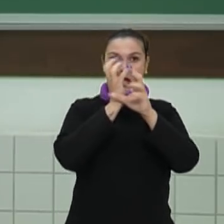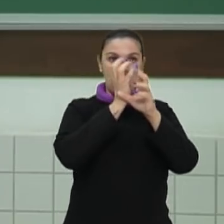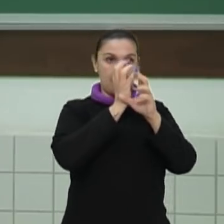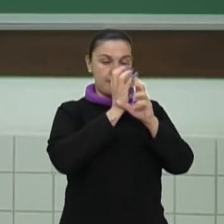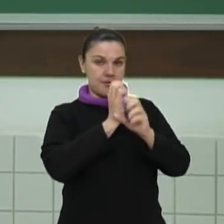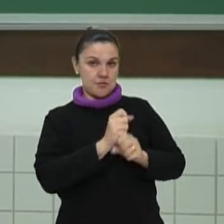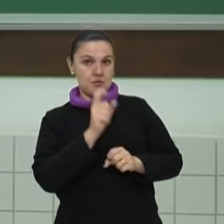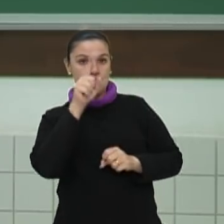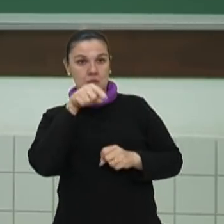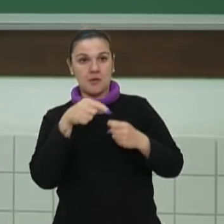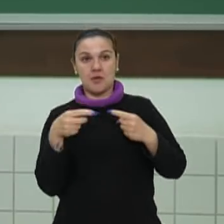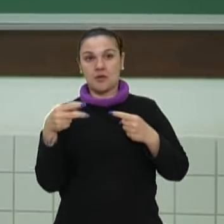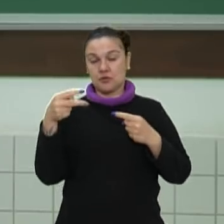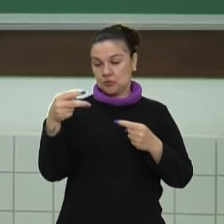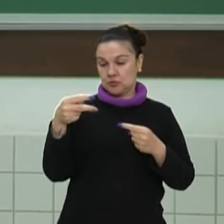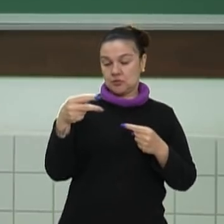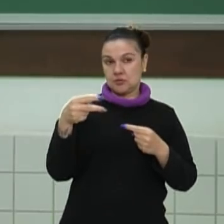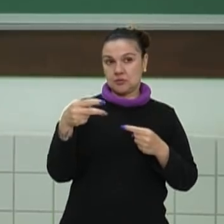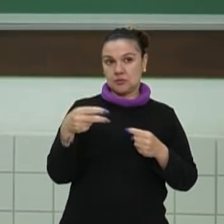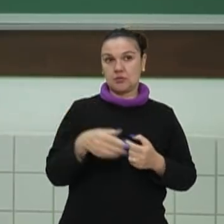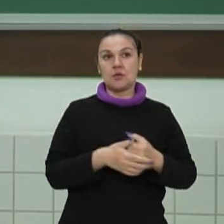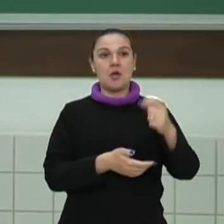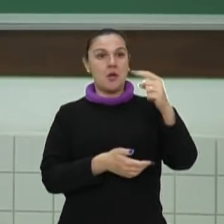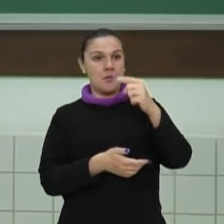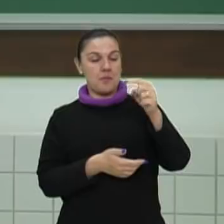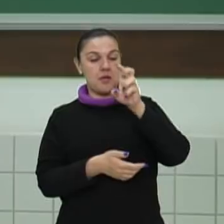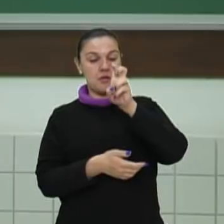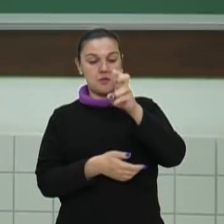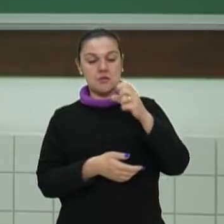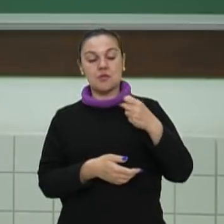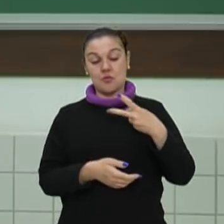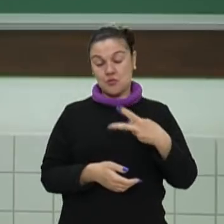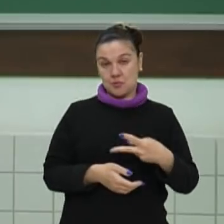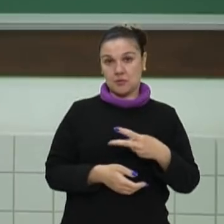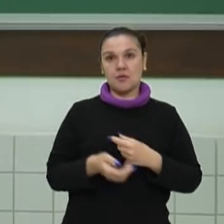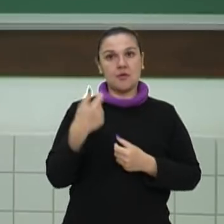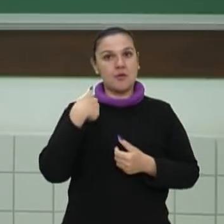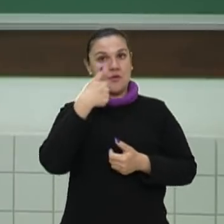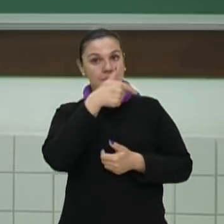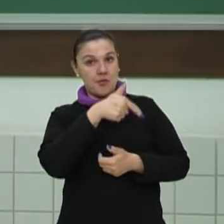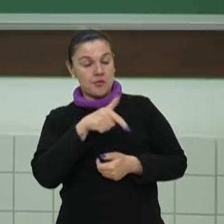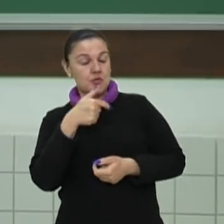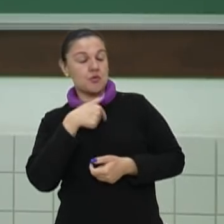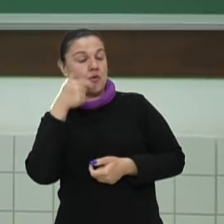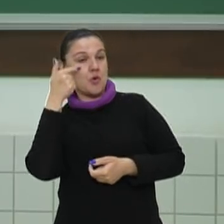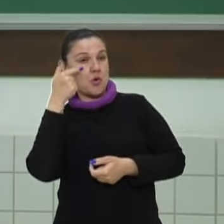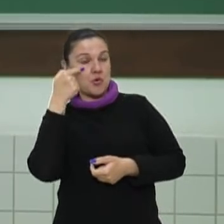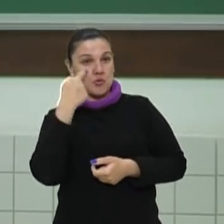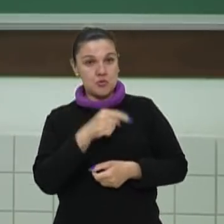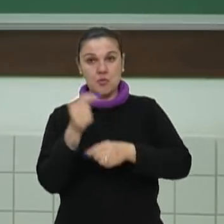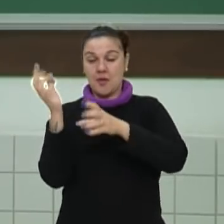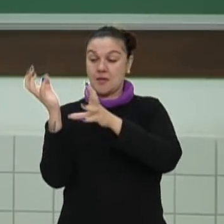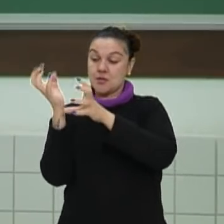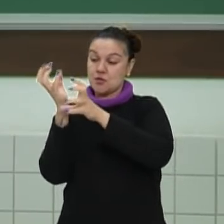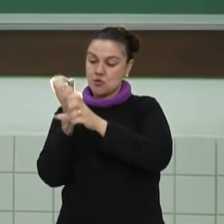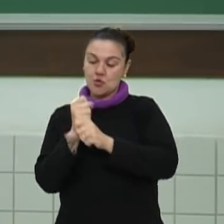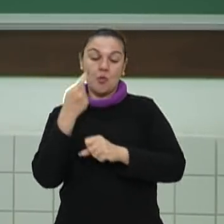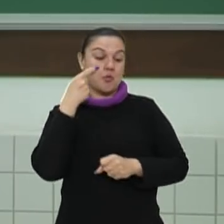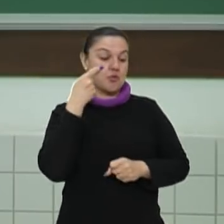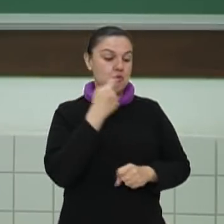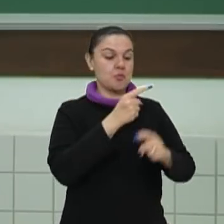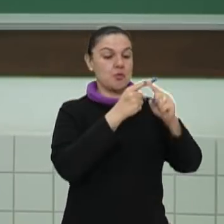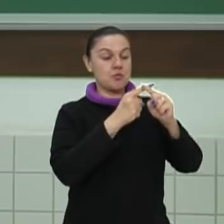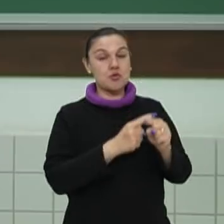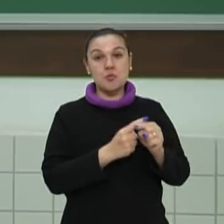raízes foi 2 e o produto foi menos 5 sobre 2. E, novamente, eu descobri a soma de dois números, eu descobri a multiplicação